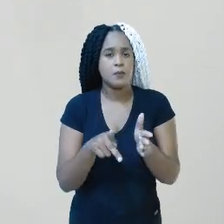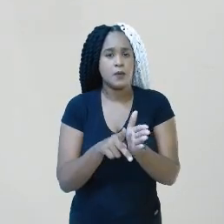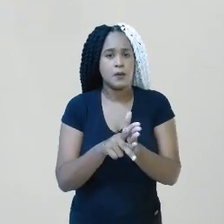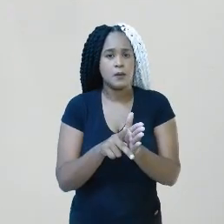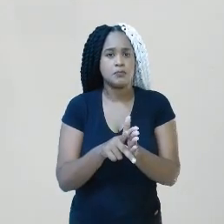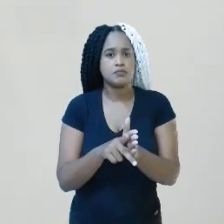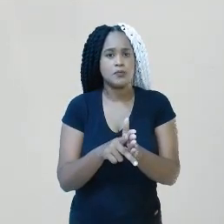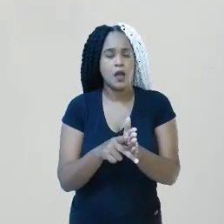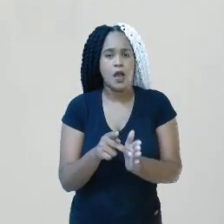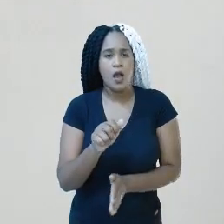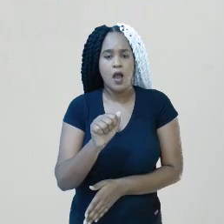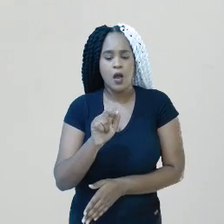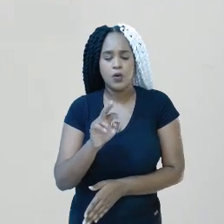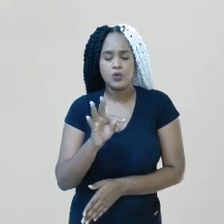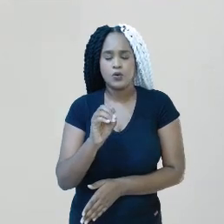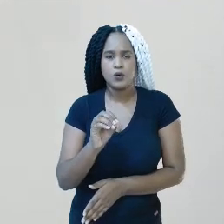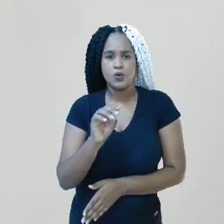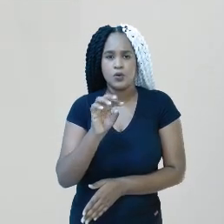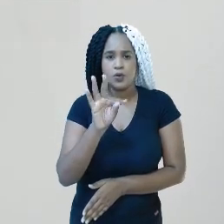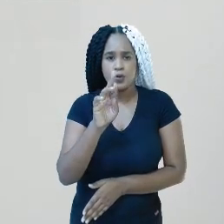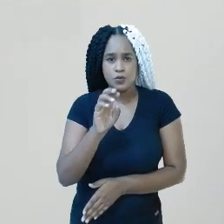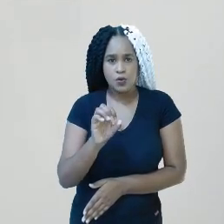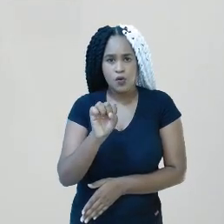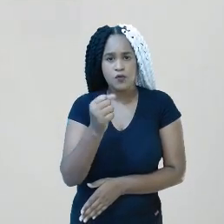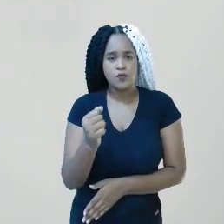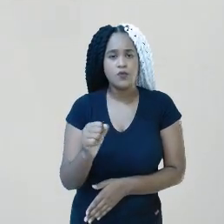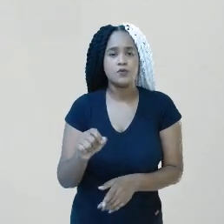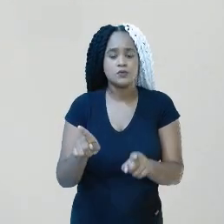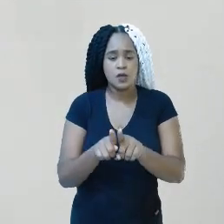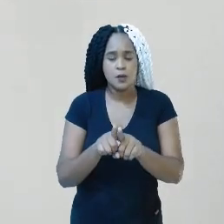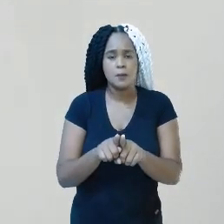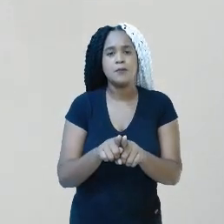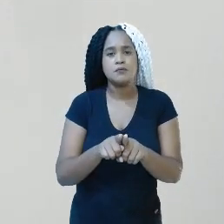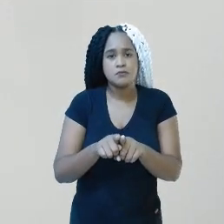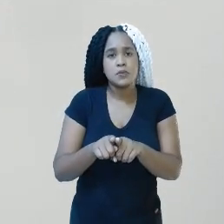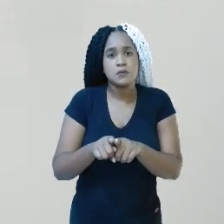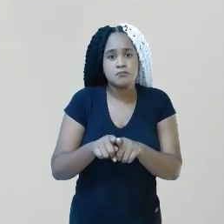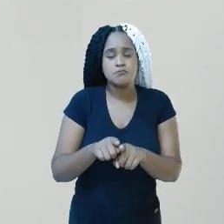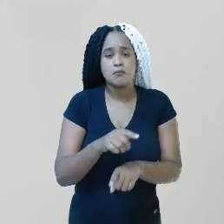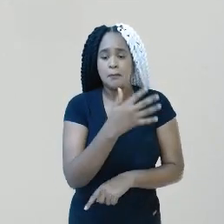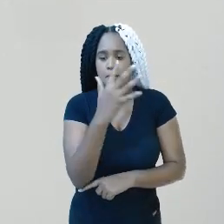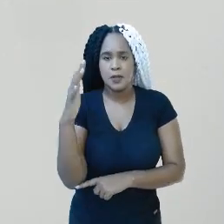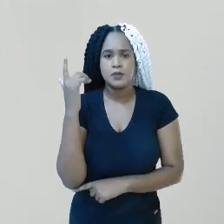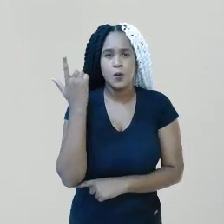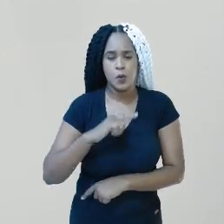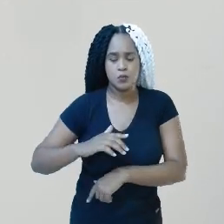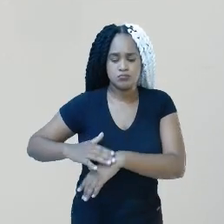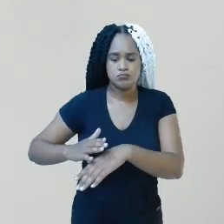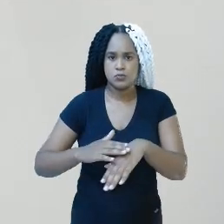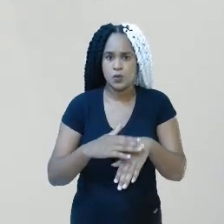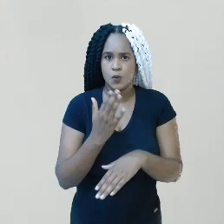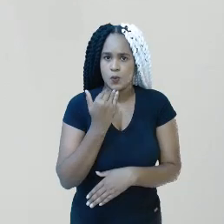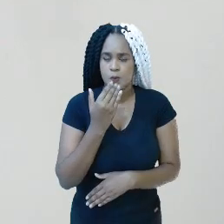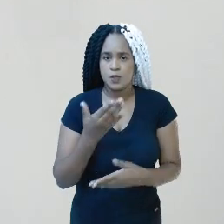tá? Vamos falar agora sobre fotossíntese. Vamos